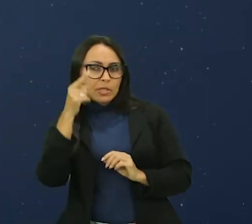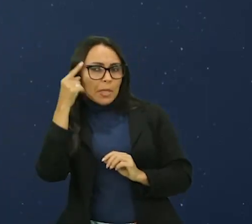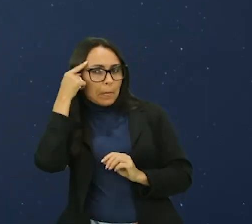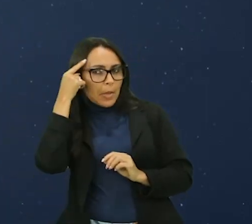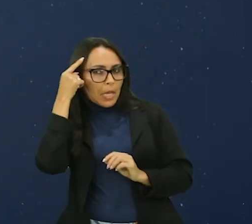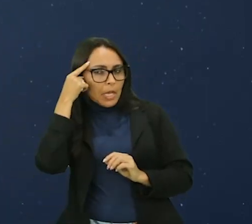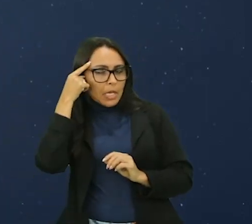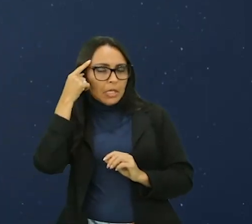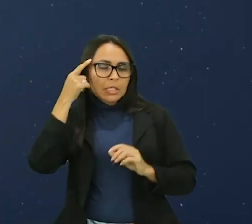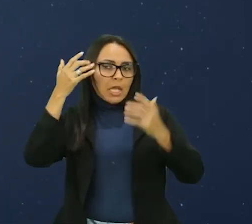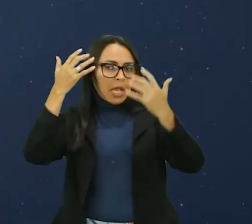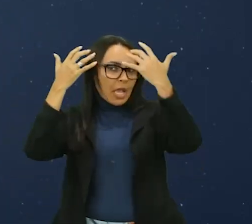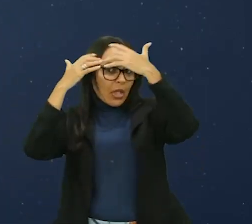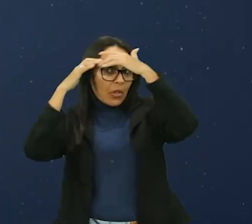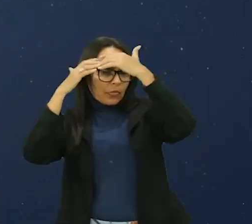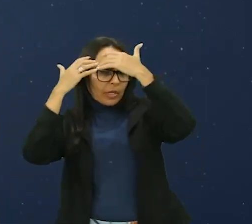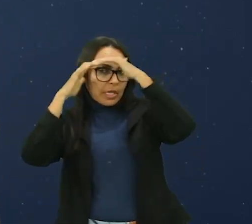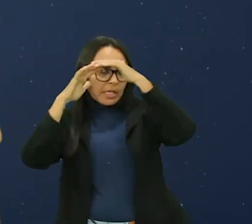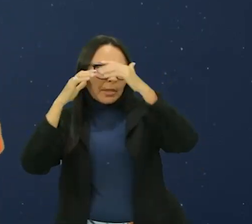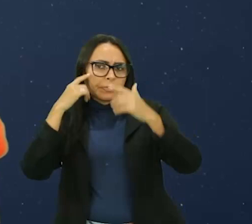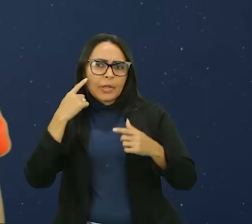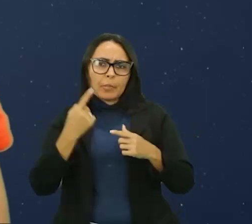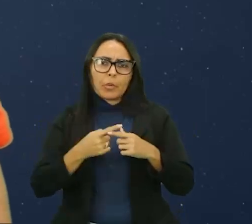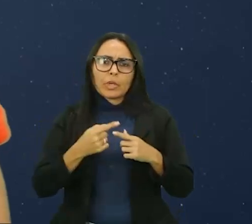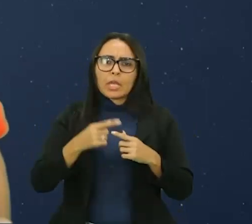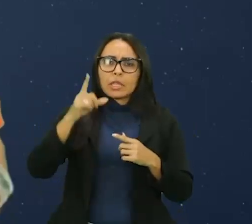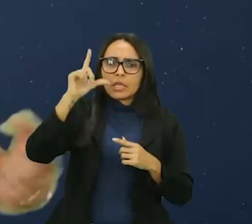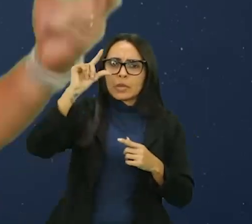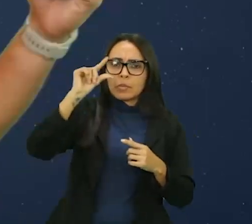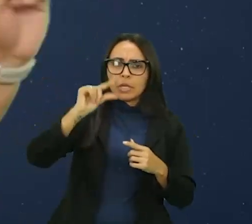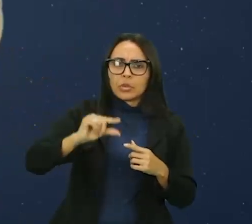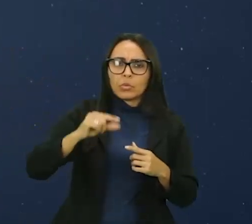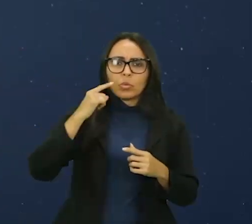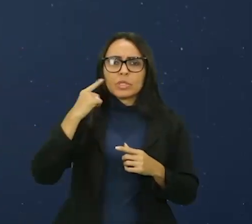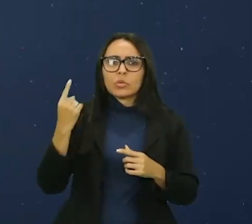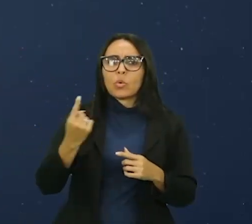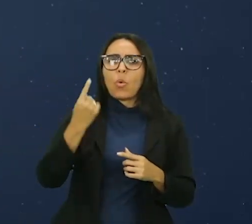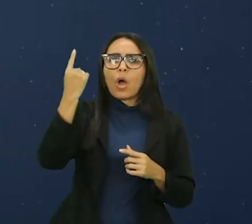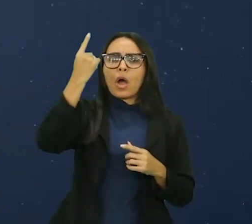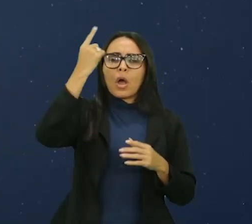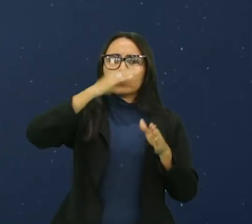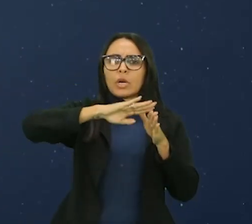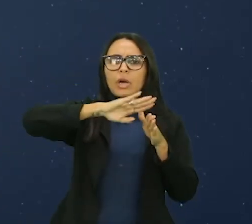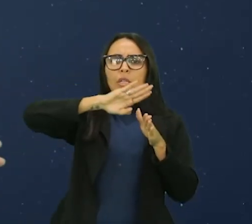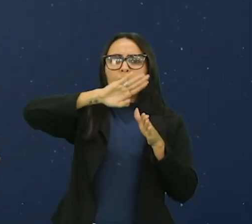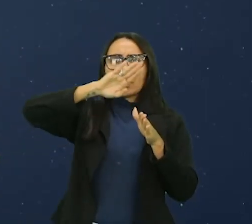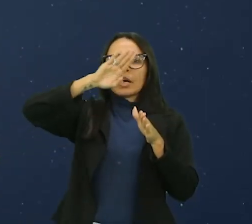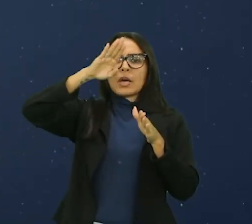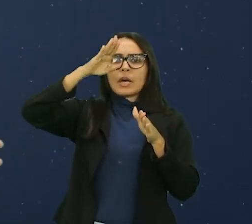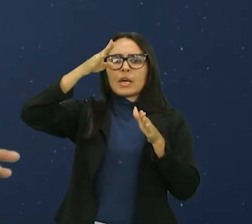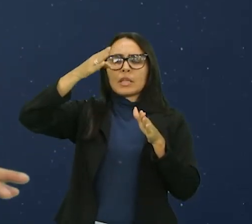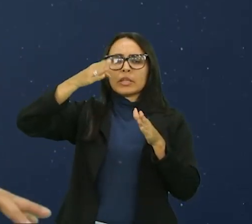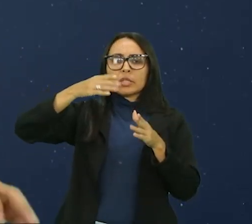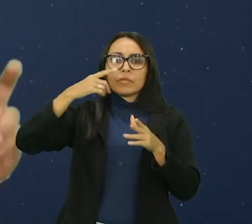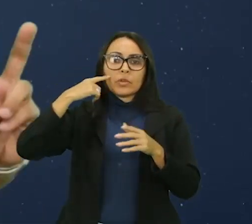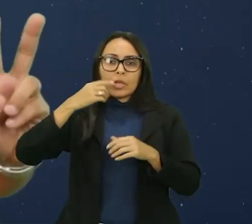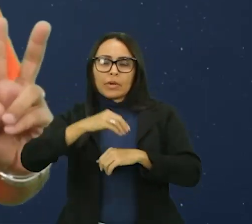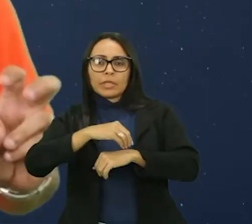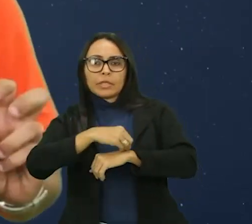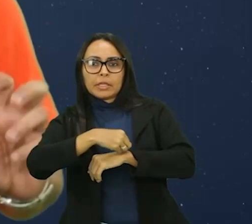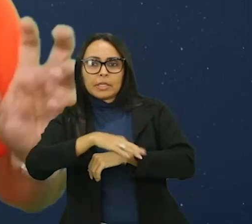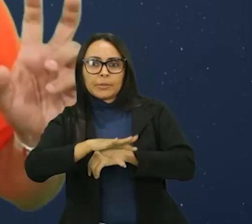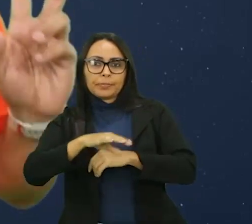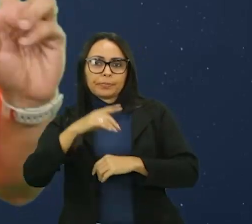que a temperatura diminui quando aumenta a altitude se a gente está mais perto do sol? Vou dar uma dica. Na verdade, nós